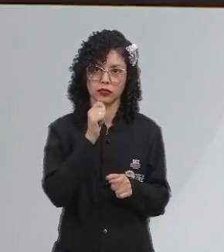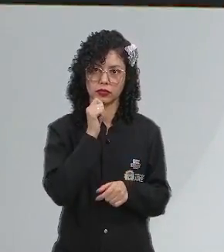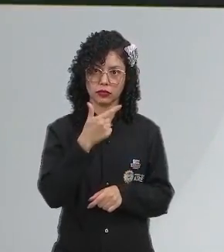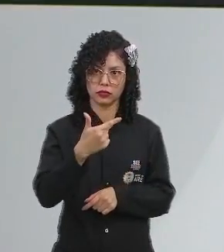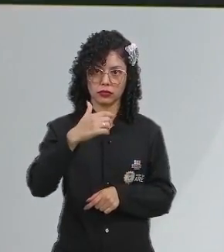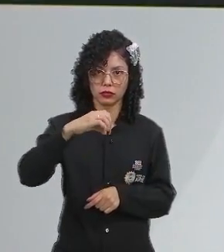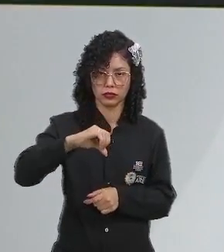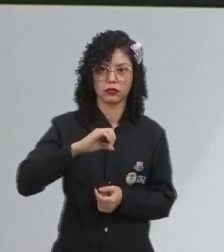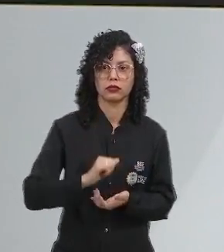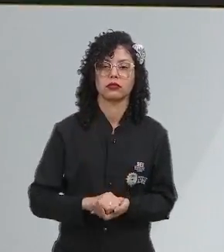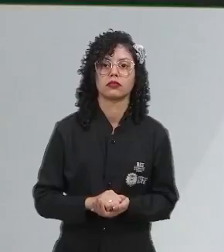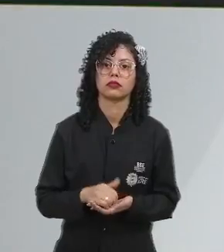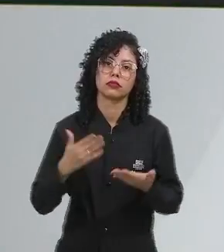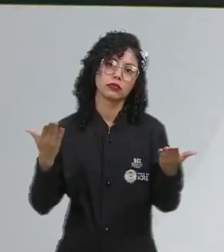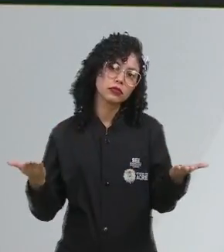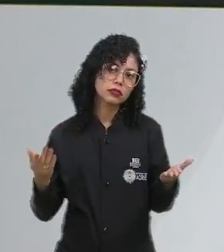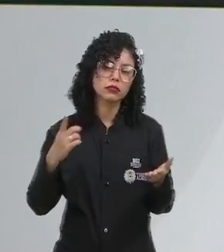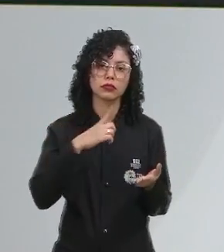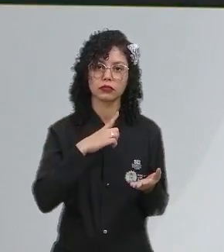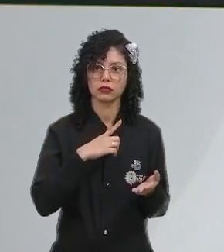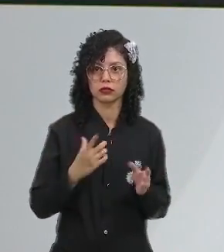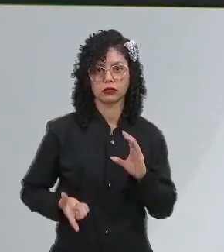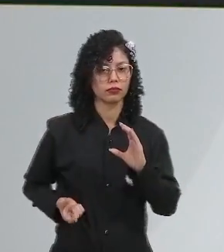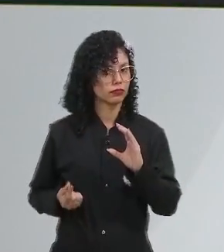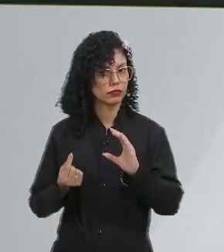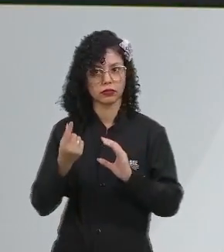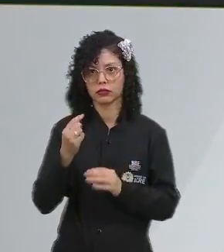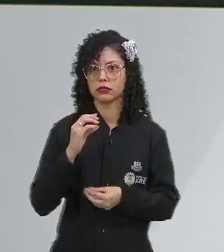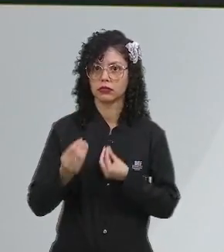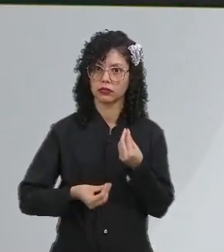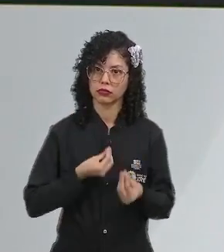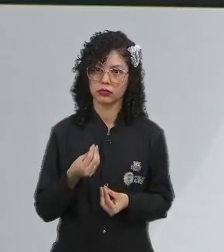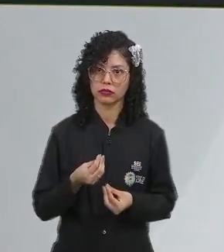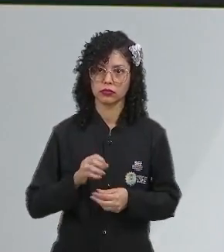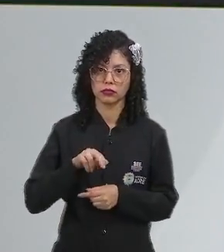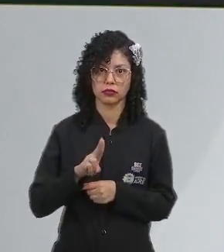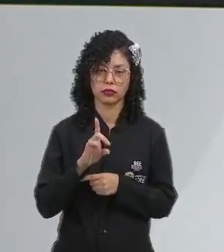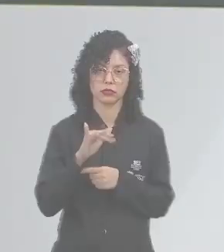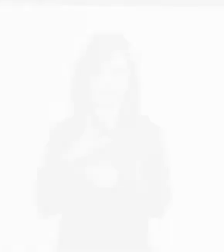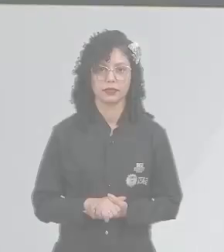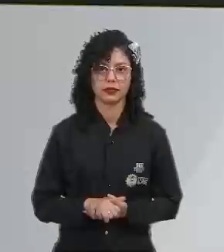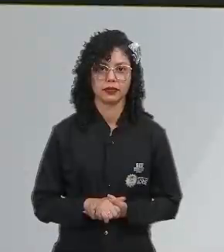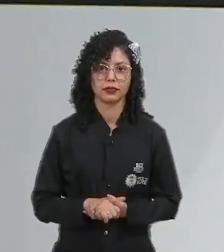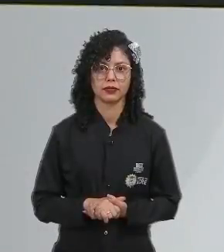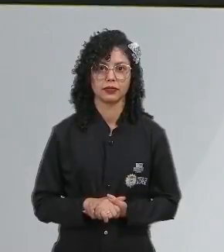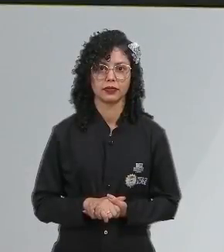29, exceto, claro, os que não eram capitalistas, como é o caso da União Soviética.